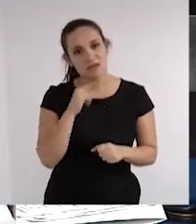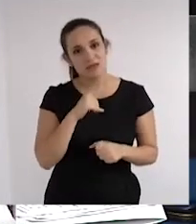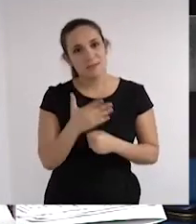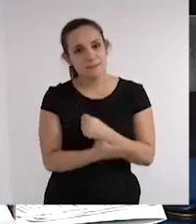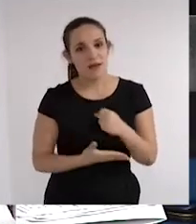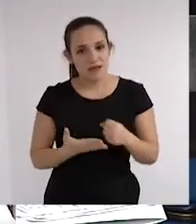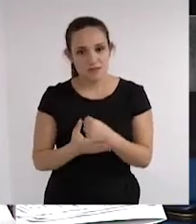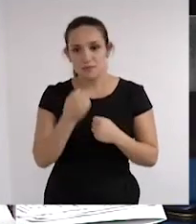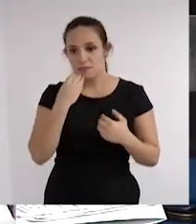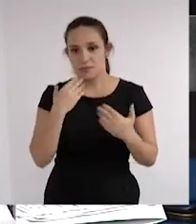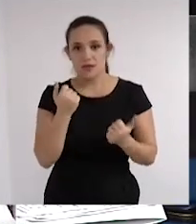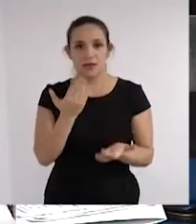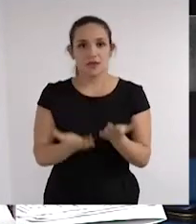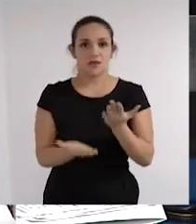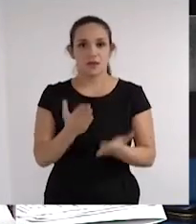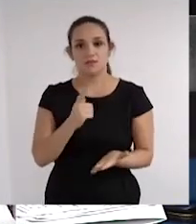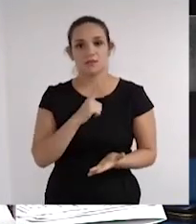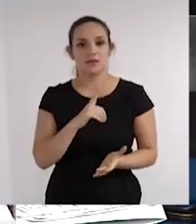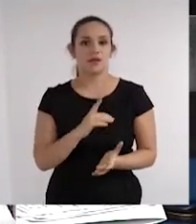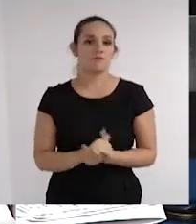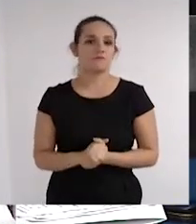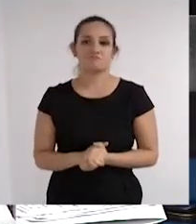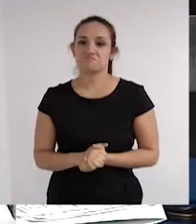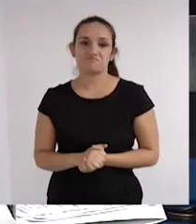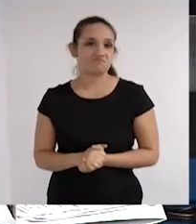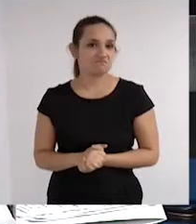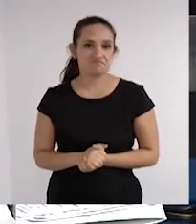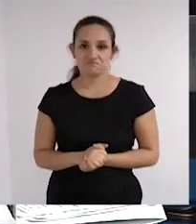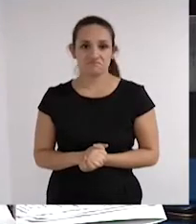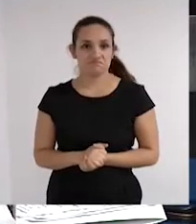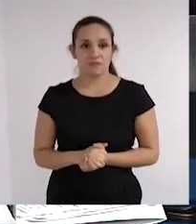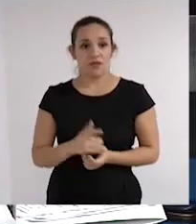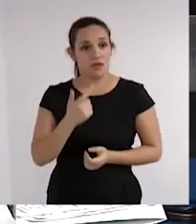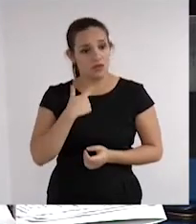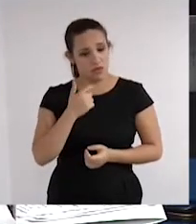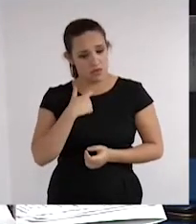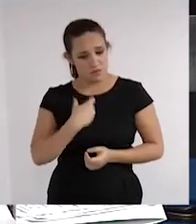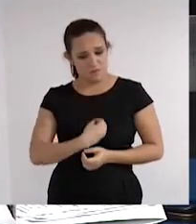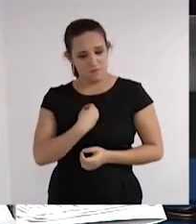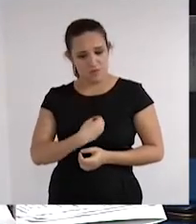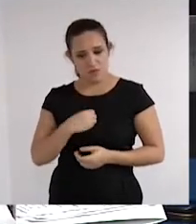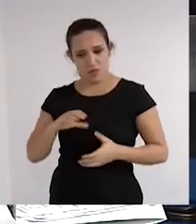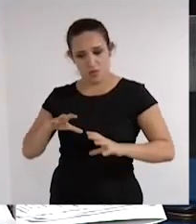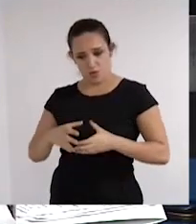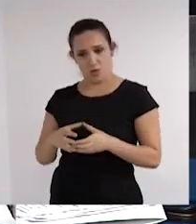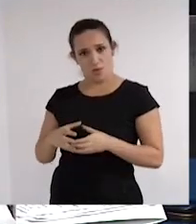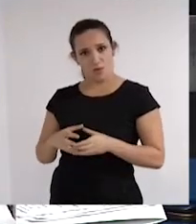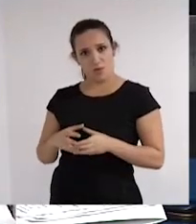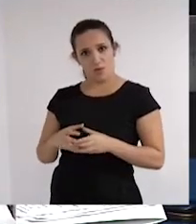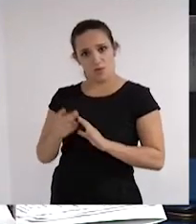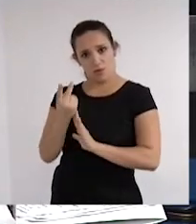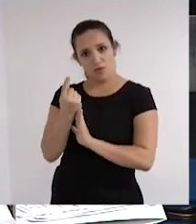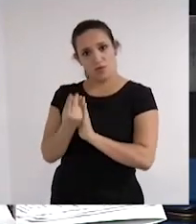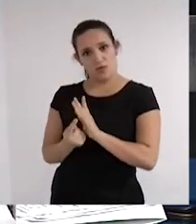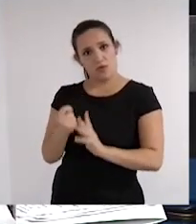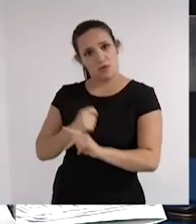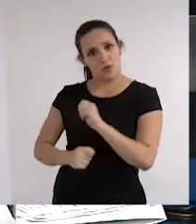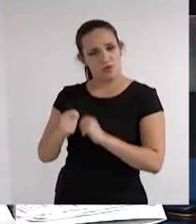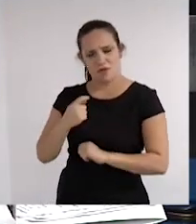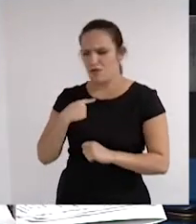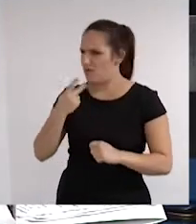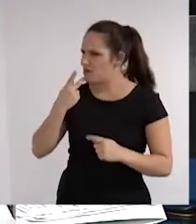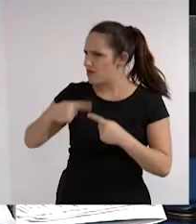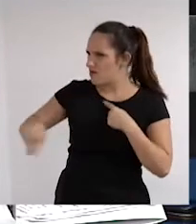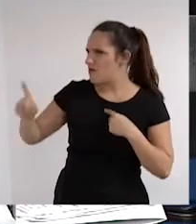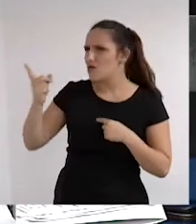segurança para a gente. Não tinha... E como membro da Comissão de Orçamento, jamais eu poderia ter tido